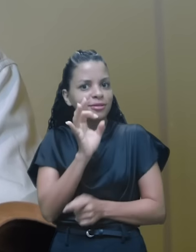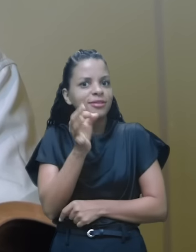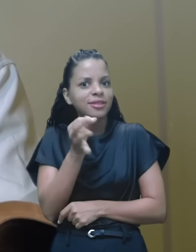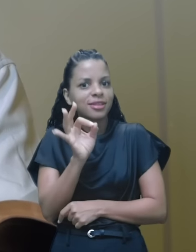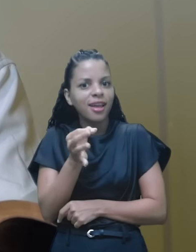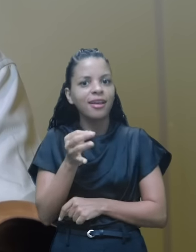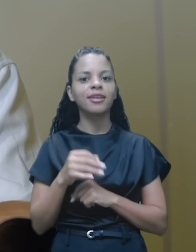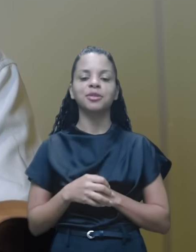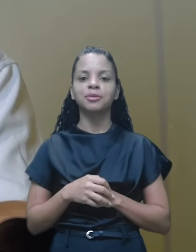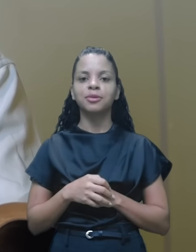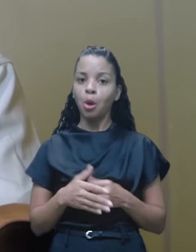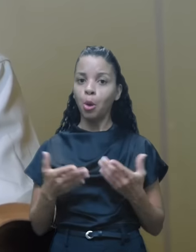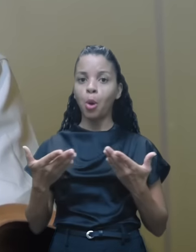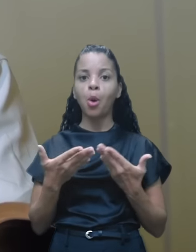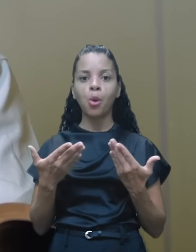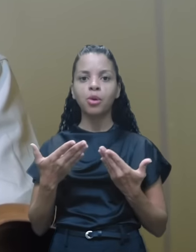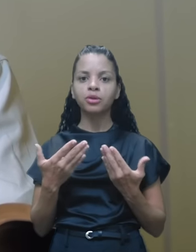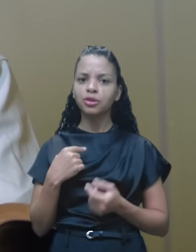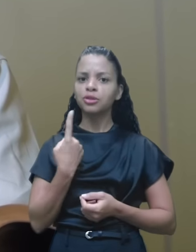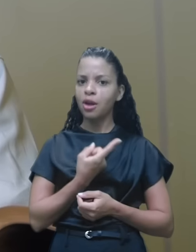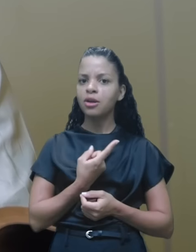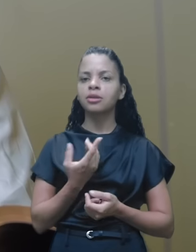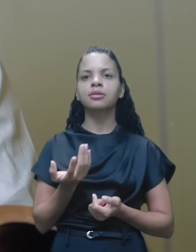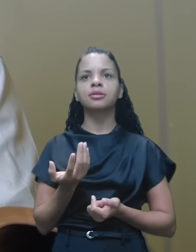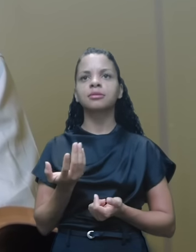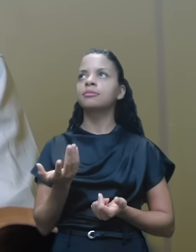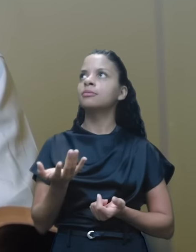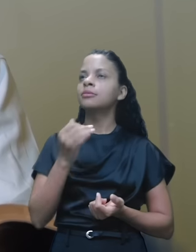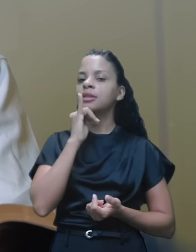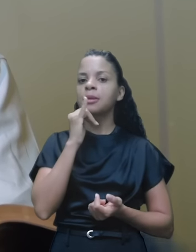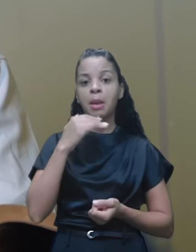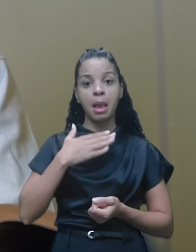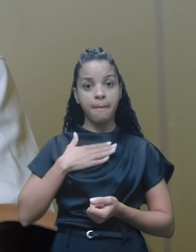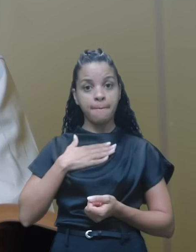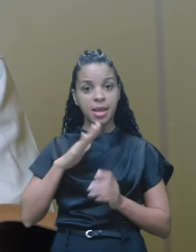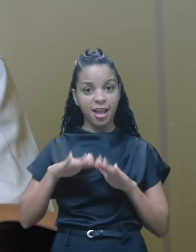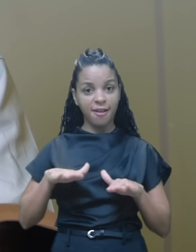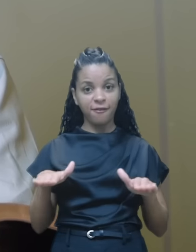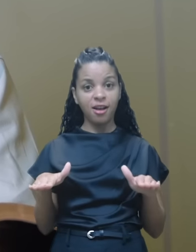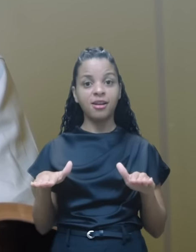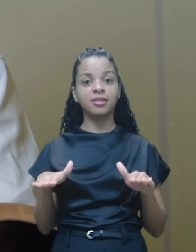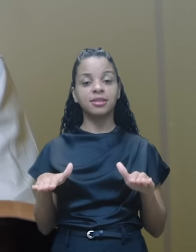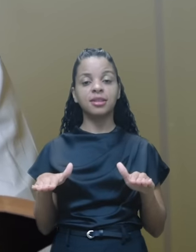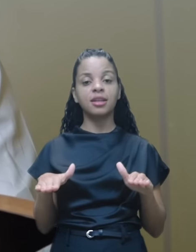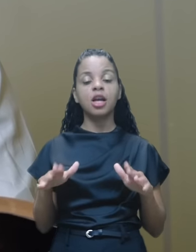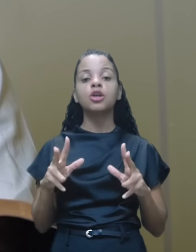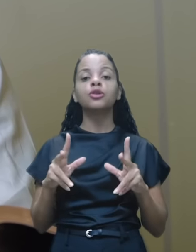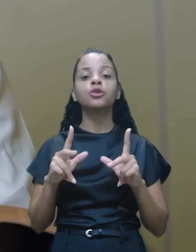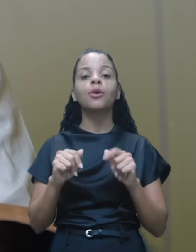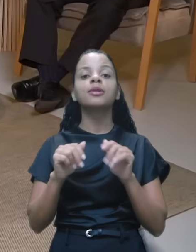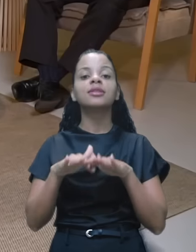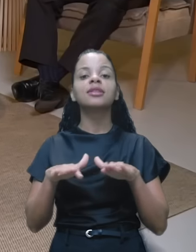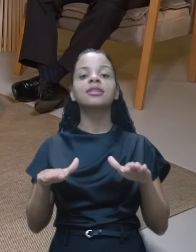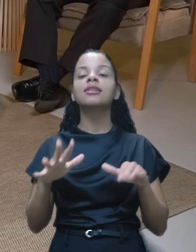conversar com Jesus. Nos dias de hoje, continua, me lembro no período da minha infância, como as pessoas, a criançada,